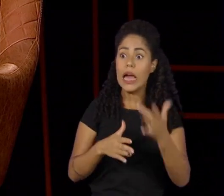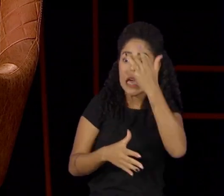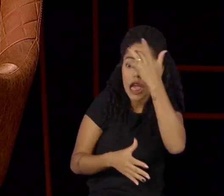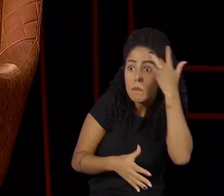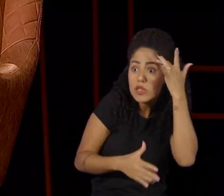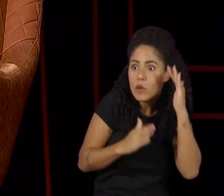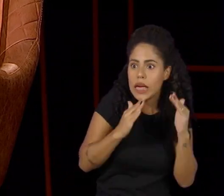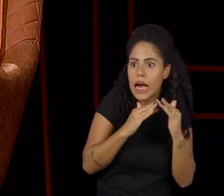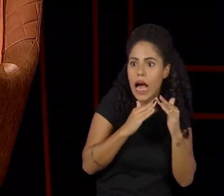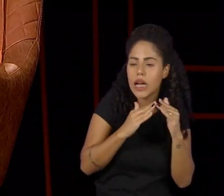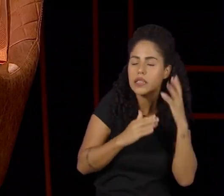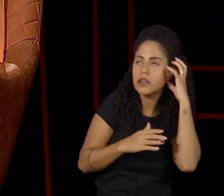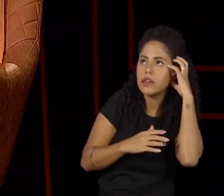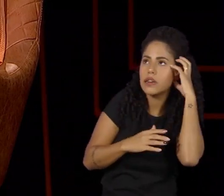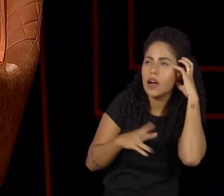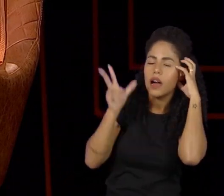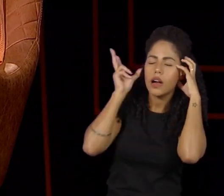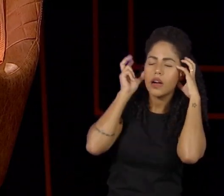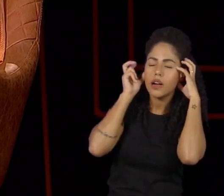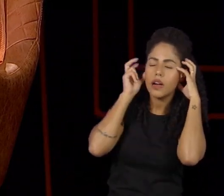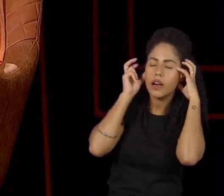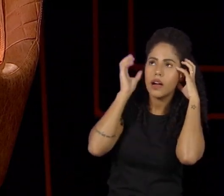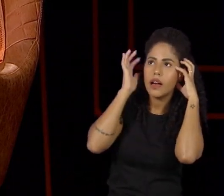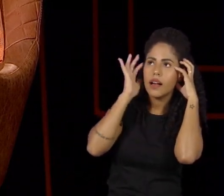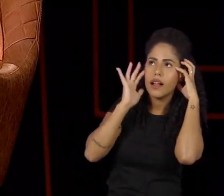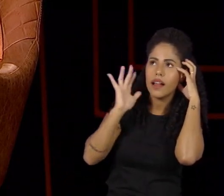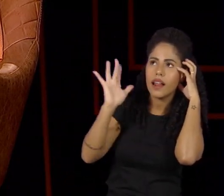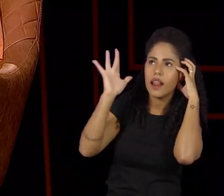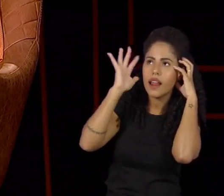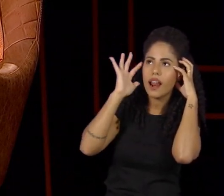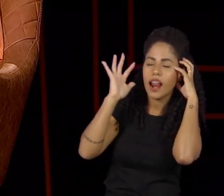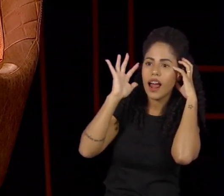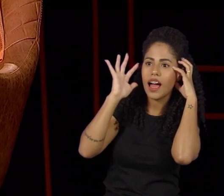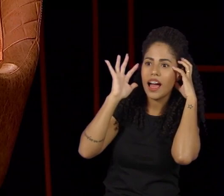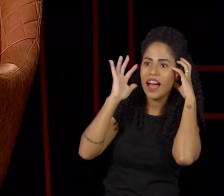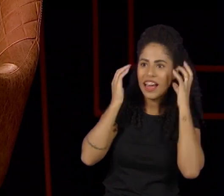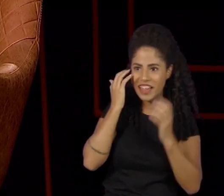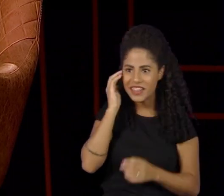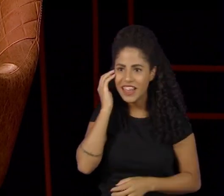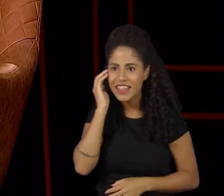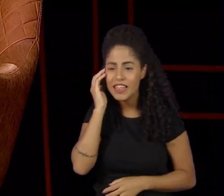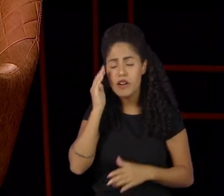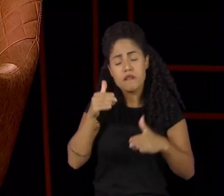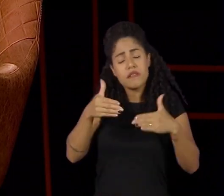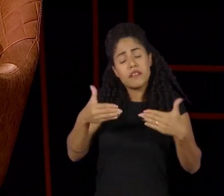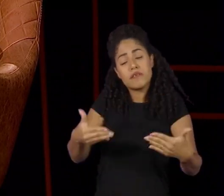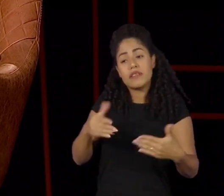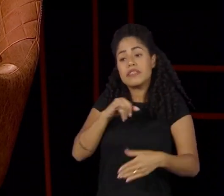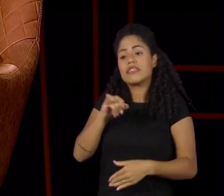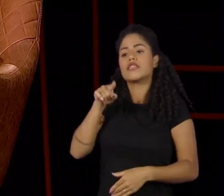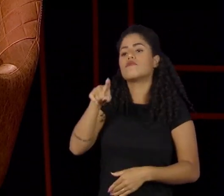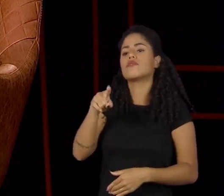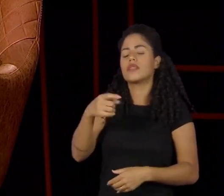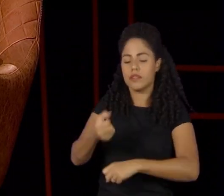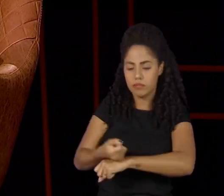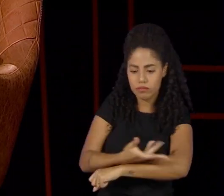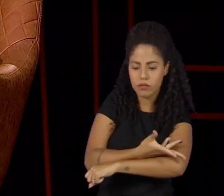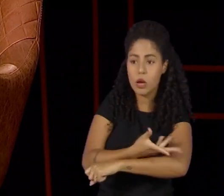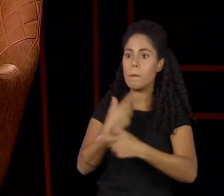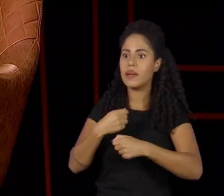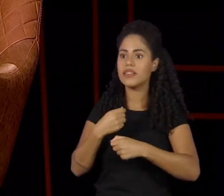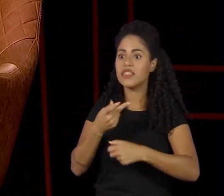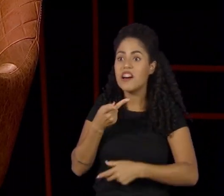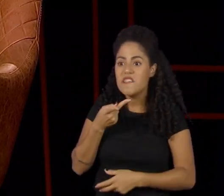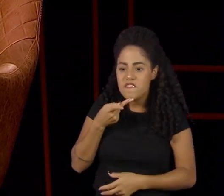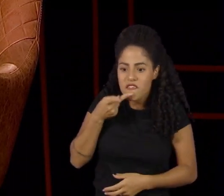lua linda e o lago azul é dele. Não é daqui da novela. Né? Mas se você não der a emoção certa, a coisa